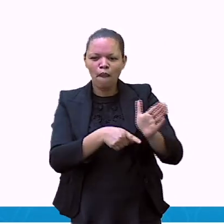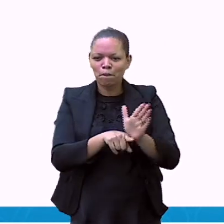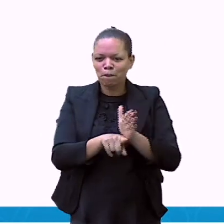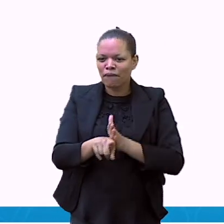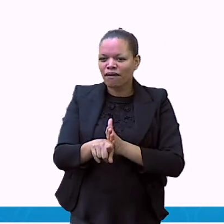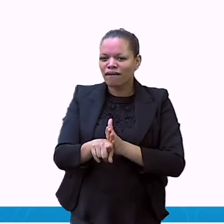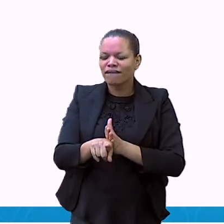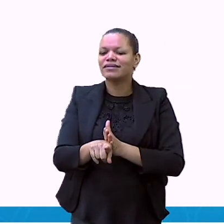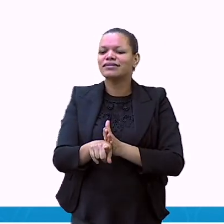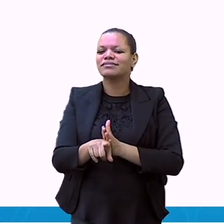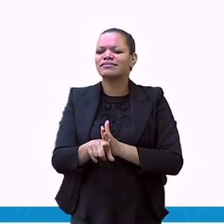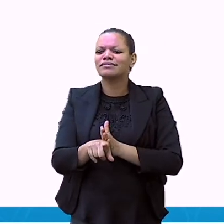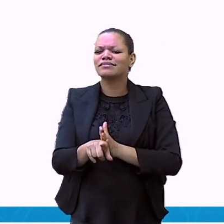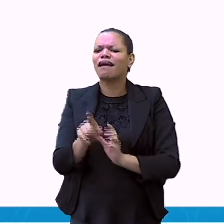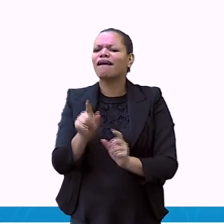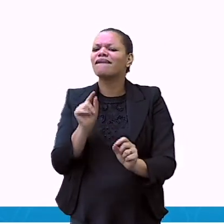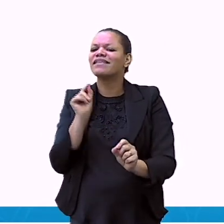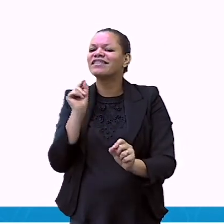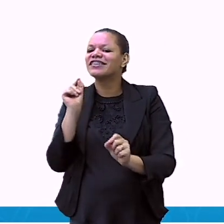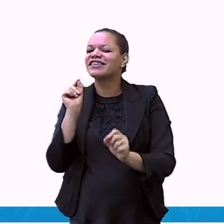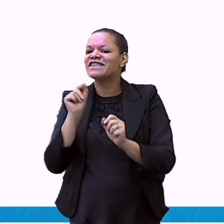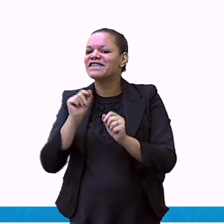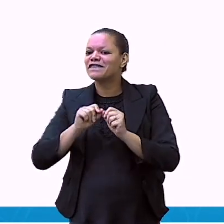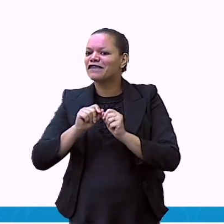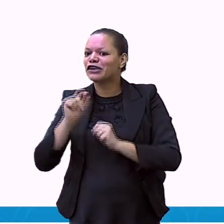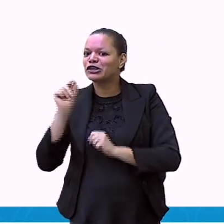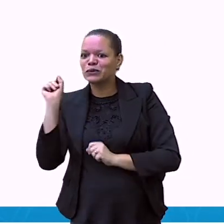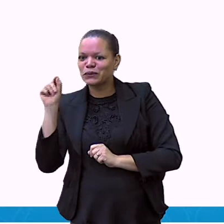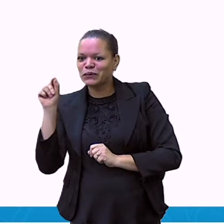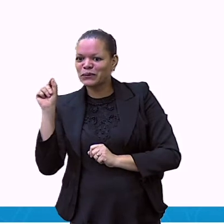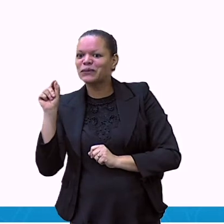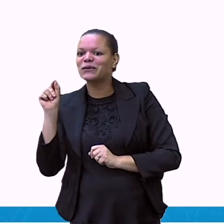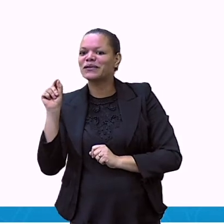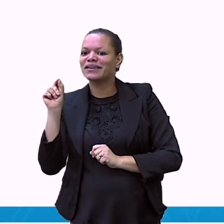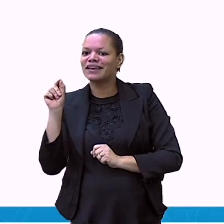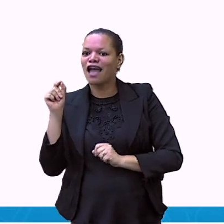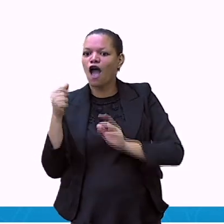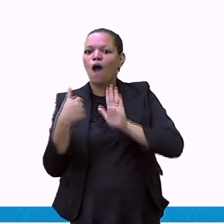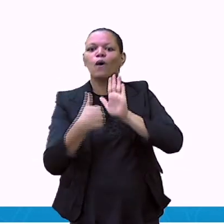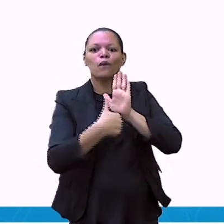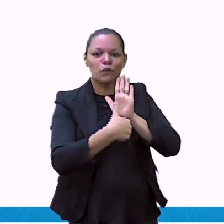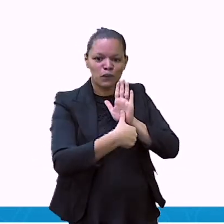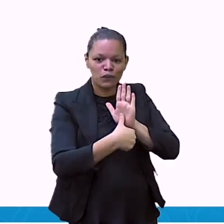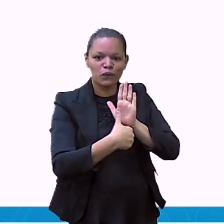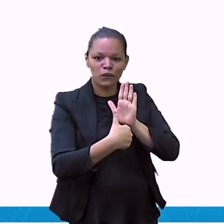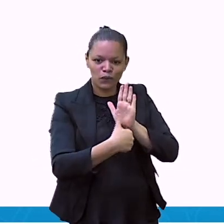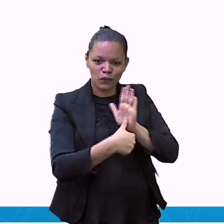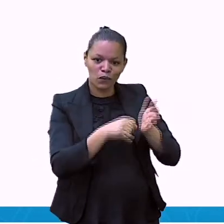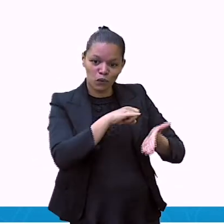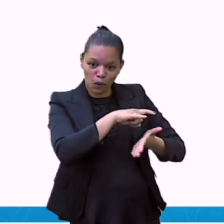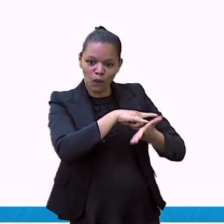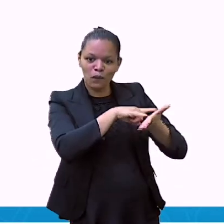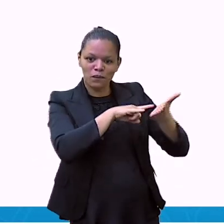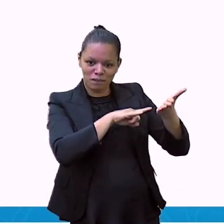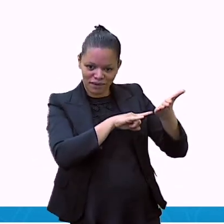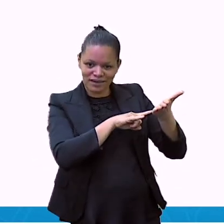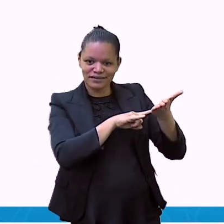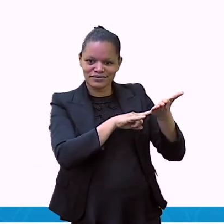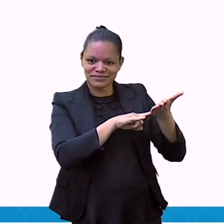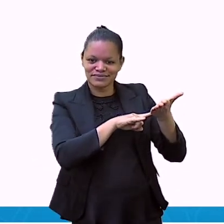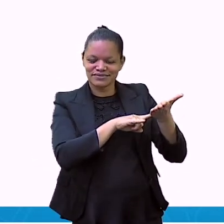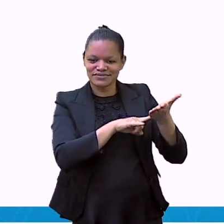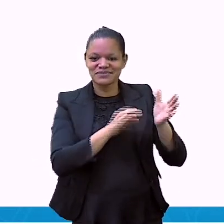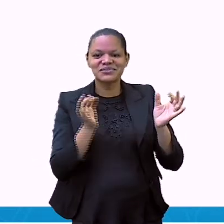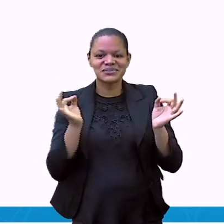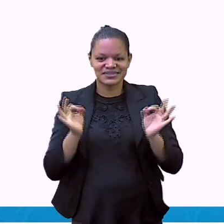uma referência ao documento de identidade, que também está correto. Mas a identidade também, o quê?